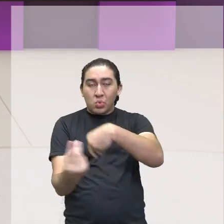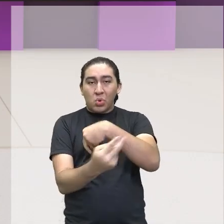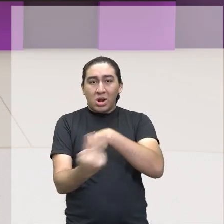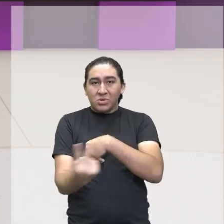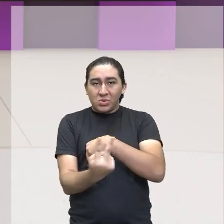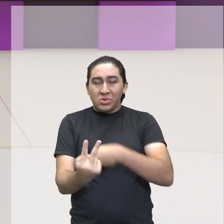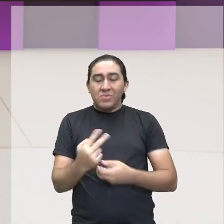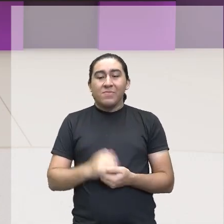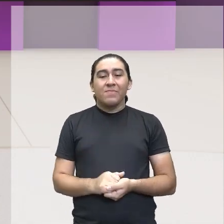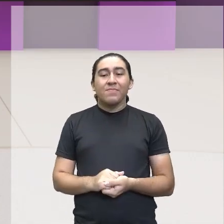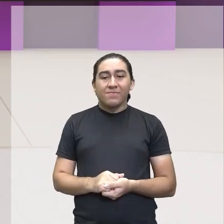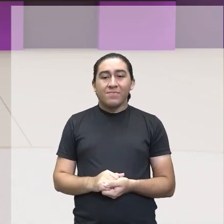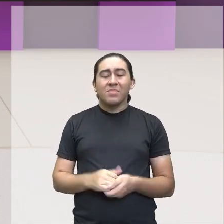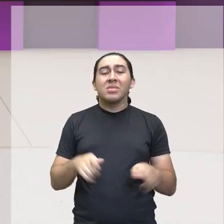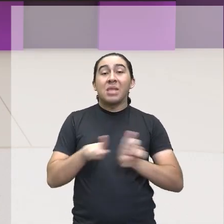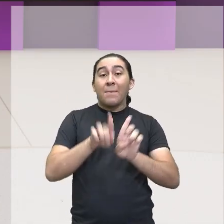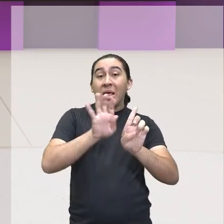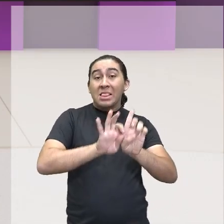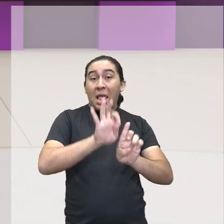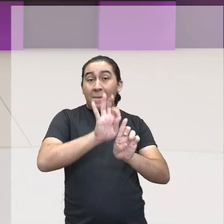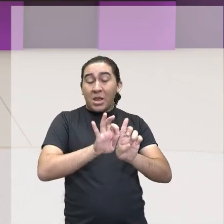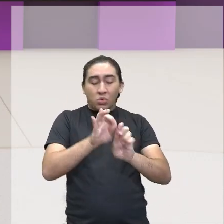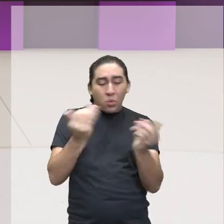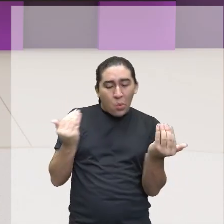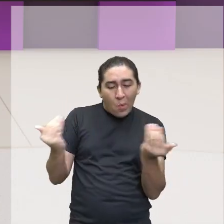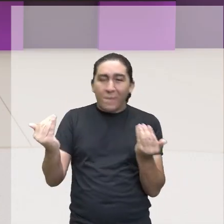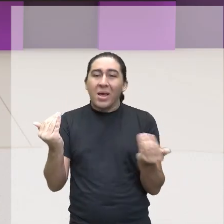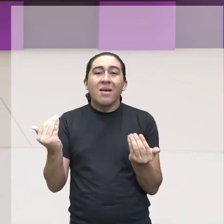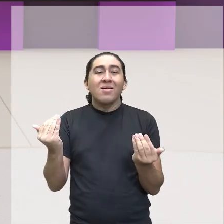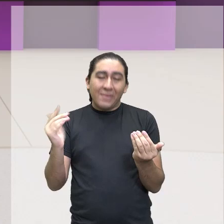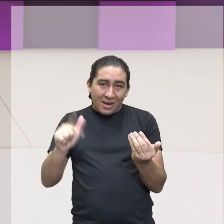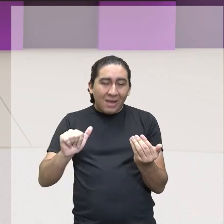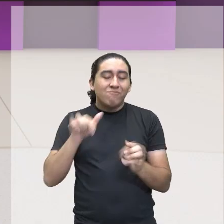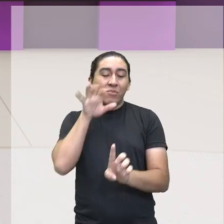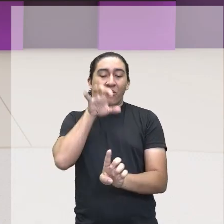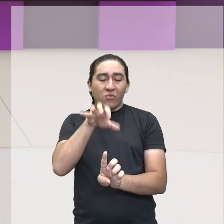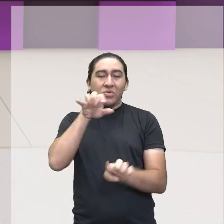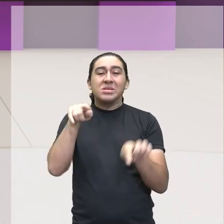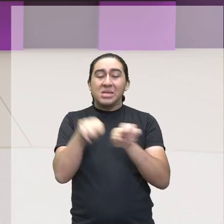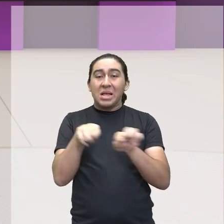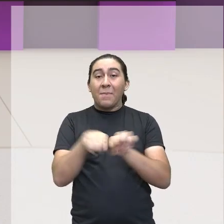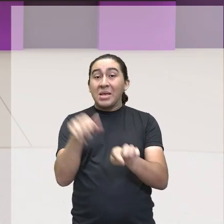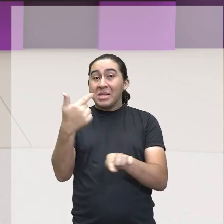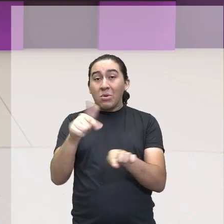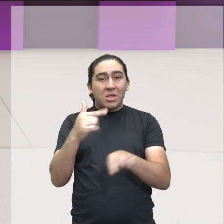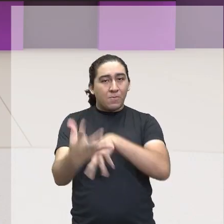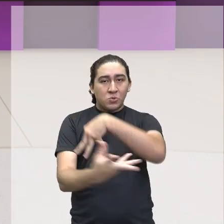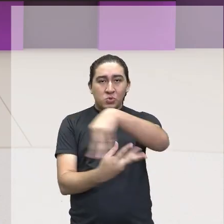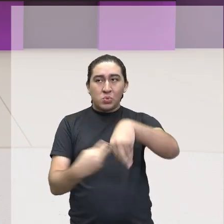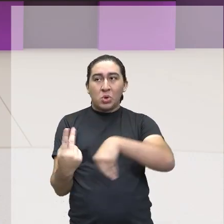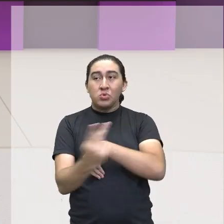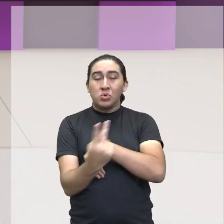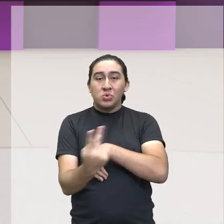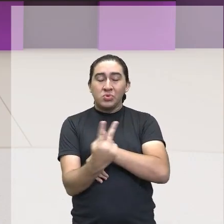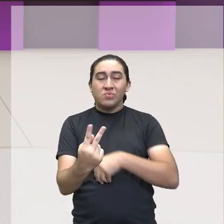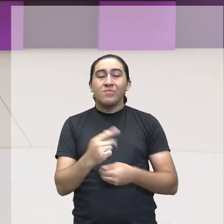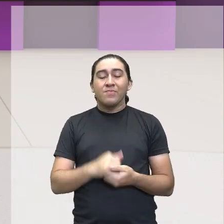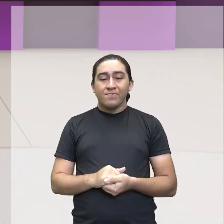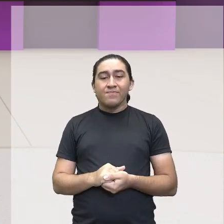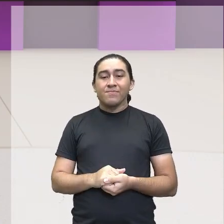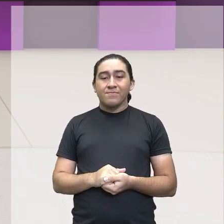Além disso, a temperatura, ela também afeta, né, essa mistura entre os rios Negro